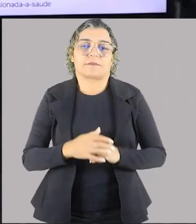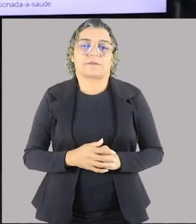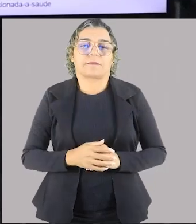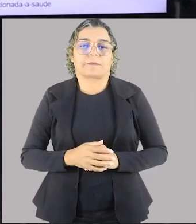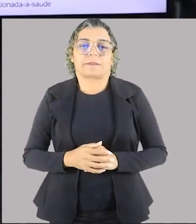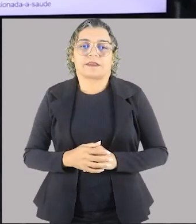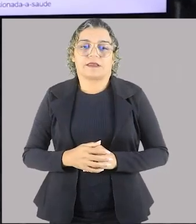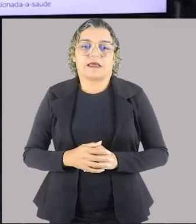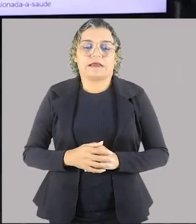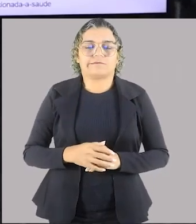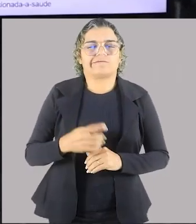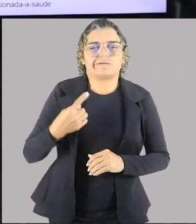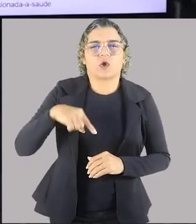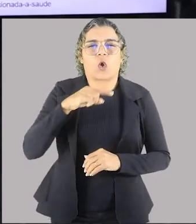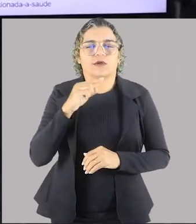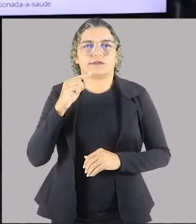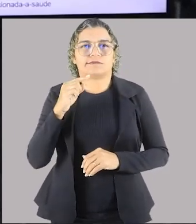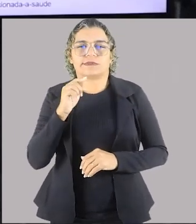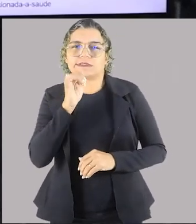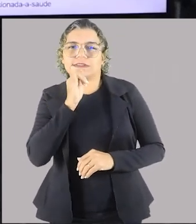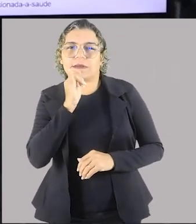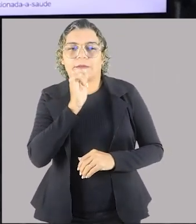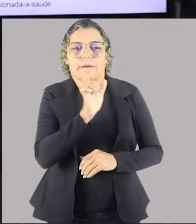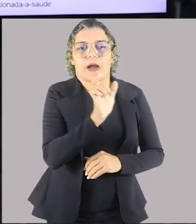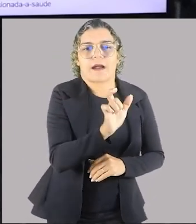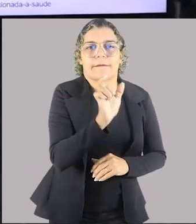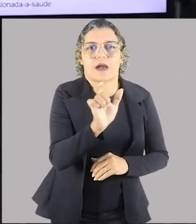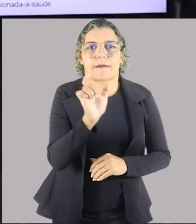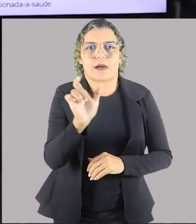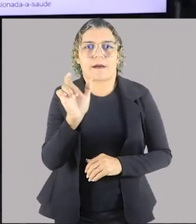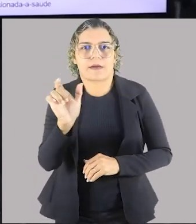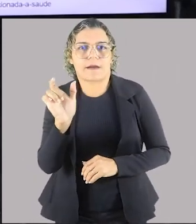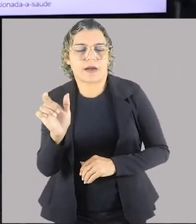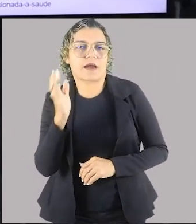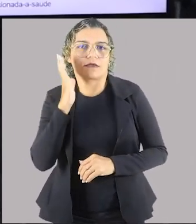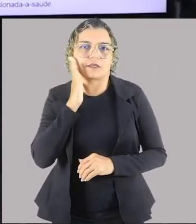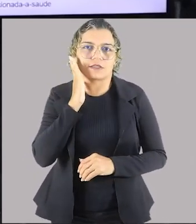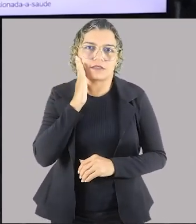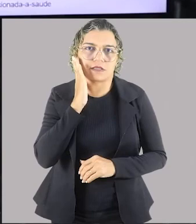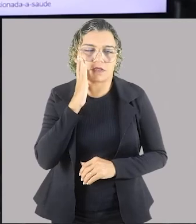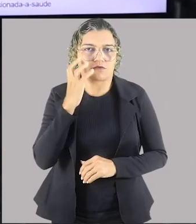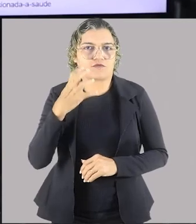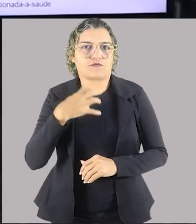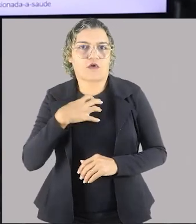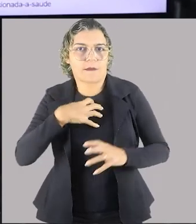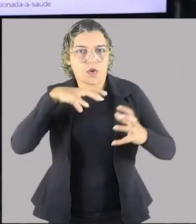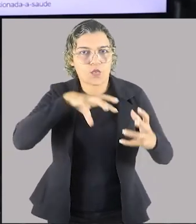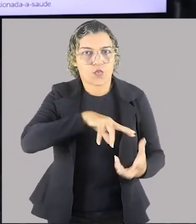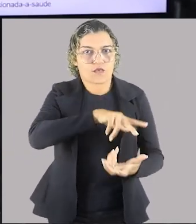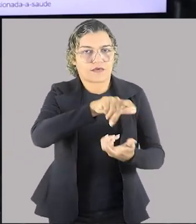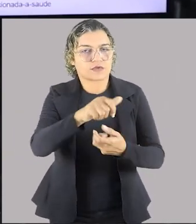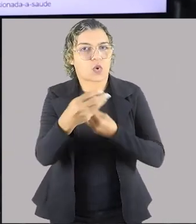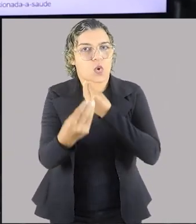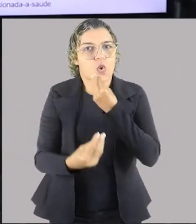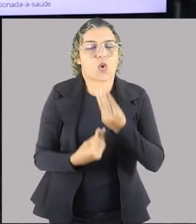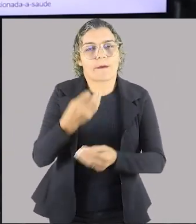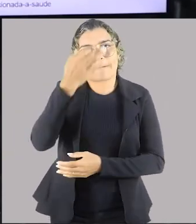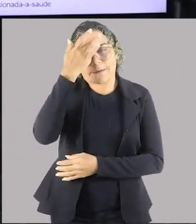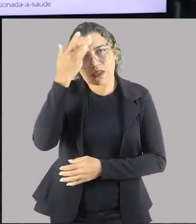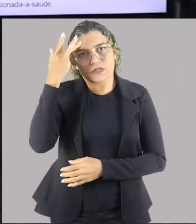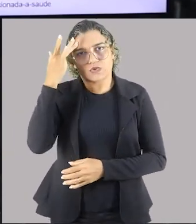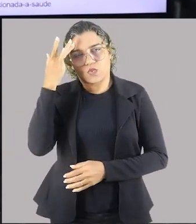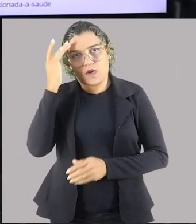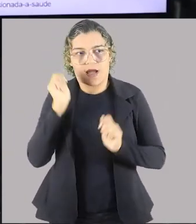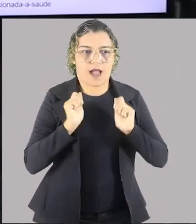a gente ter essas nomenclaturas universalizadas. Então, como que é considerado um indivíduo que ele